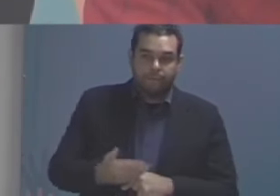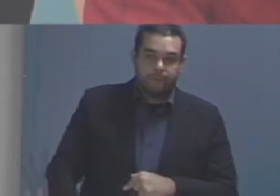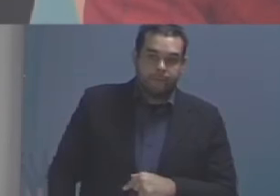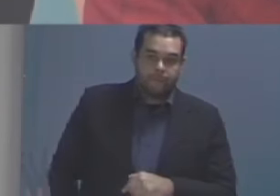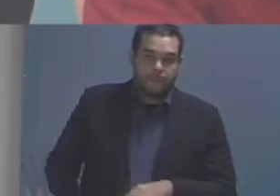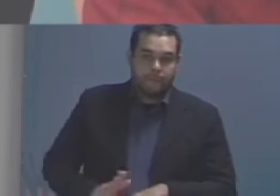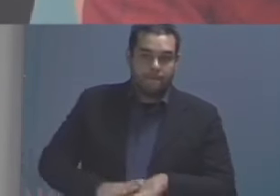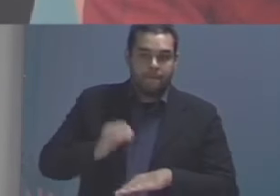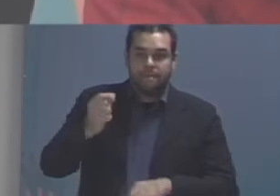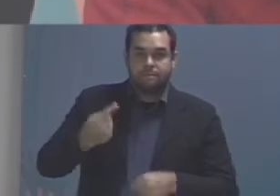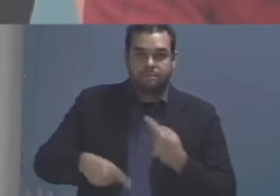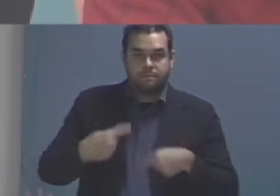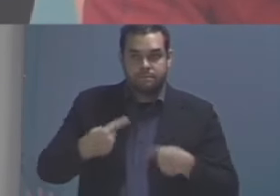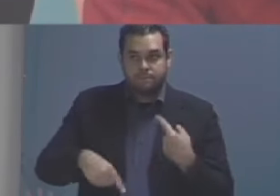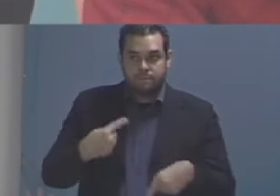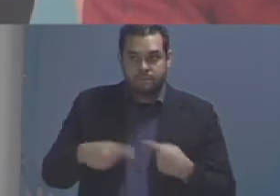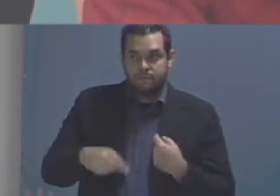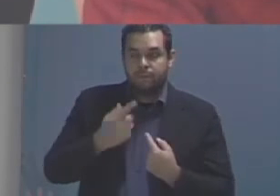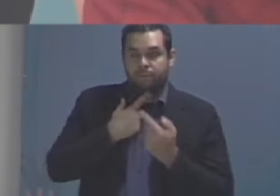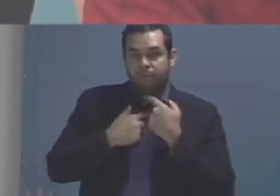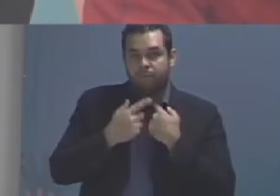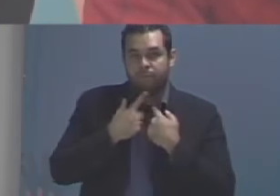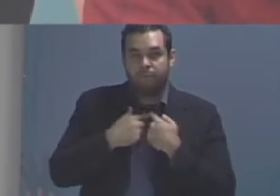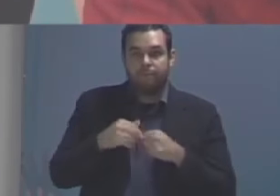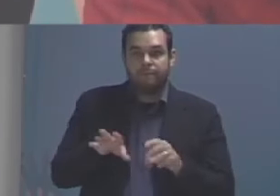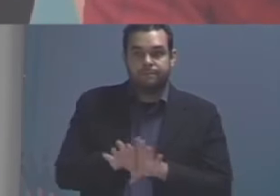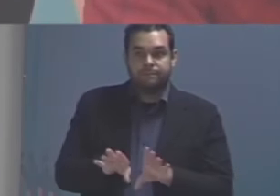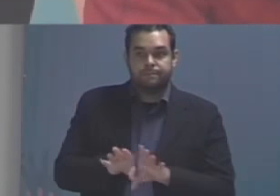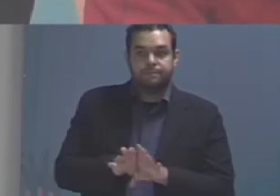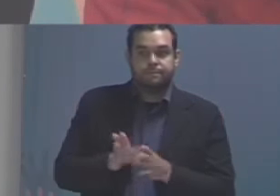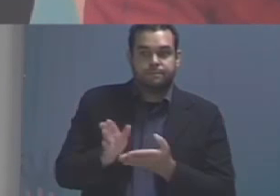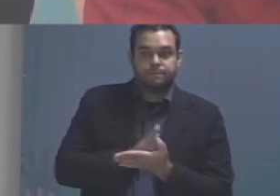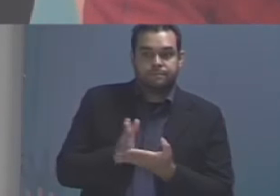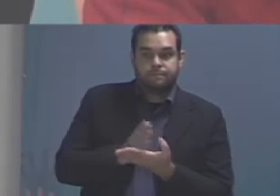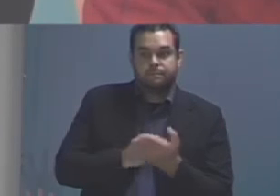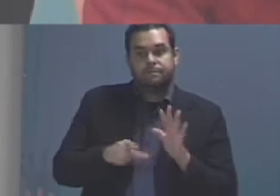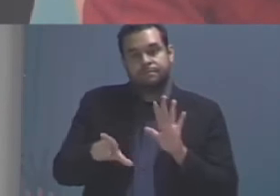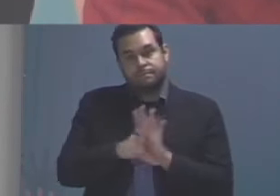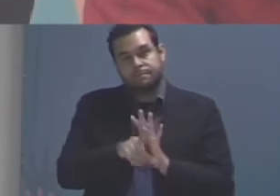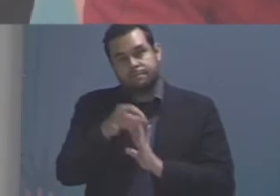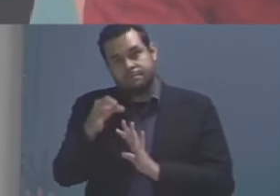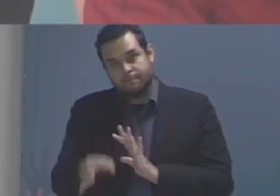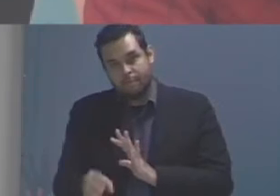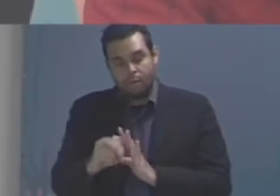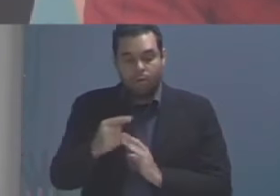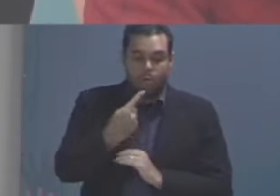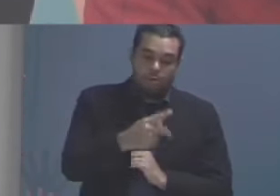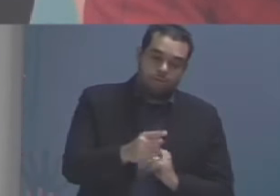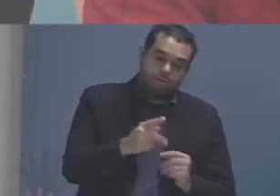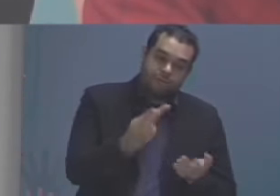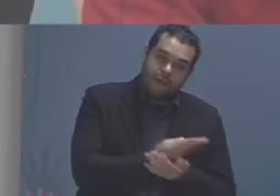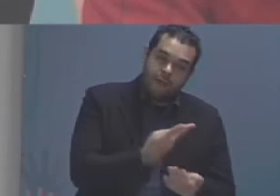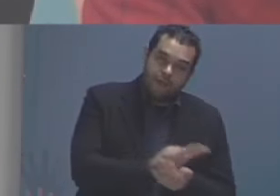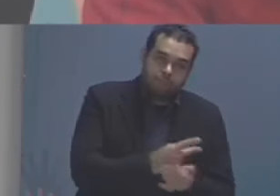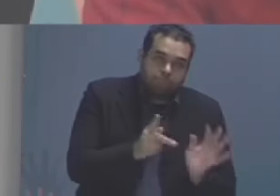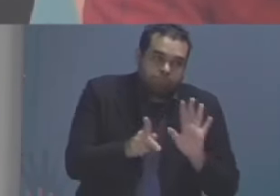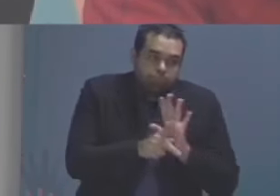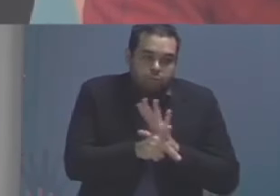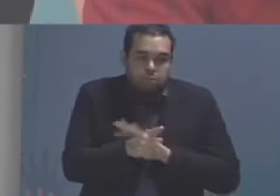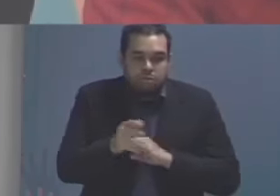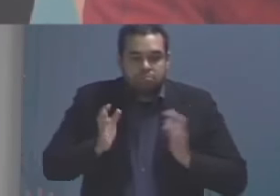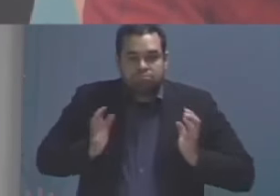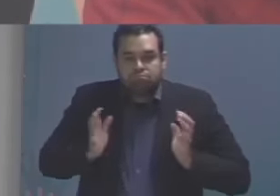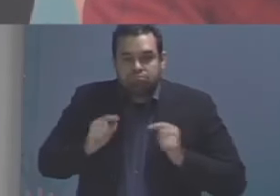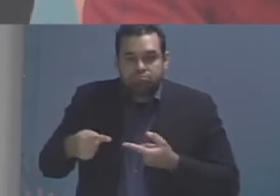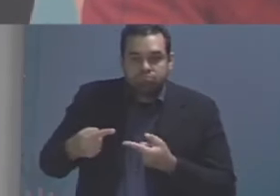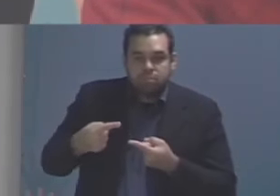cada vez mais disputados por interesses, alguns legítimos, outros não tão legítimos, interesses privados, por exemplo,